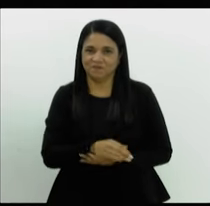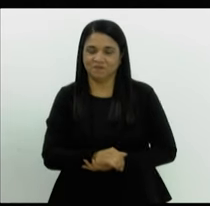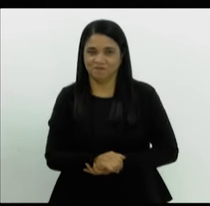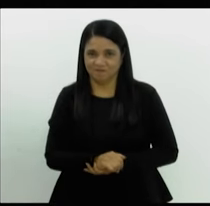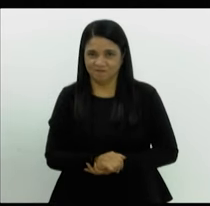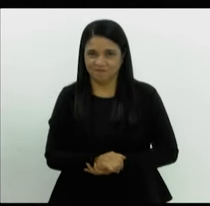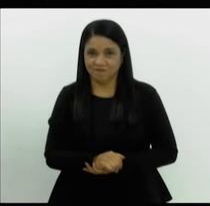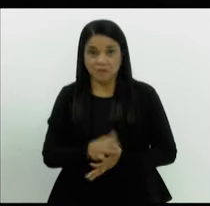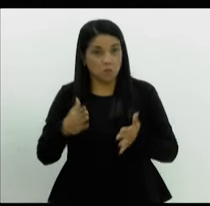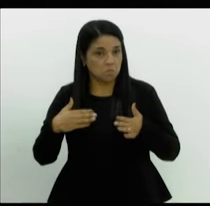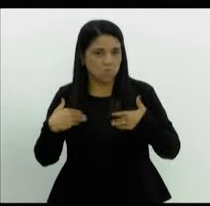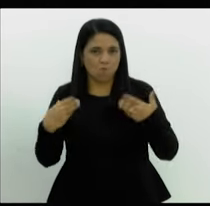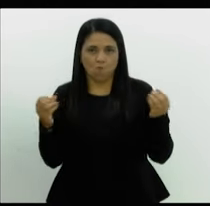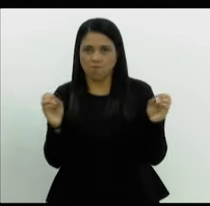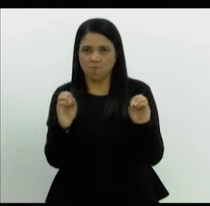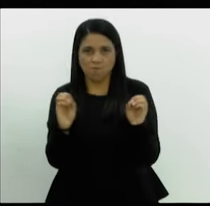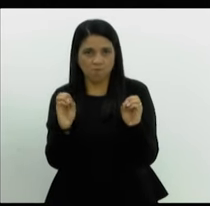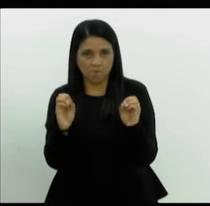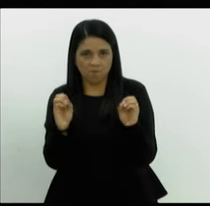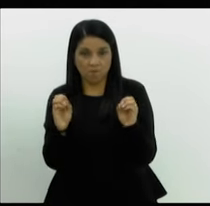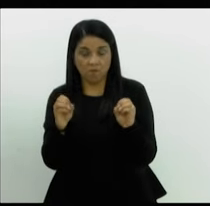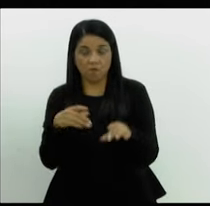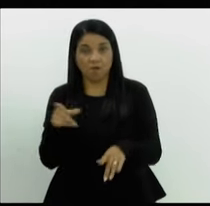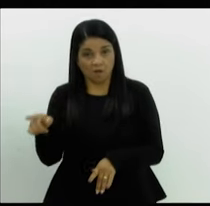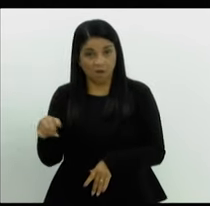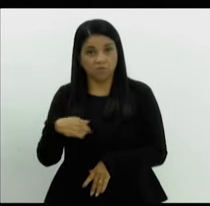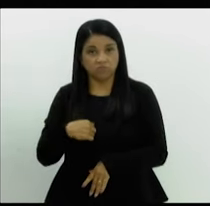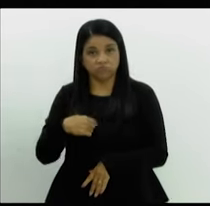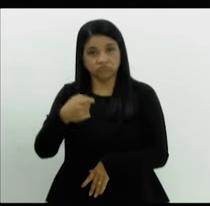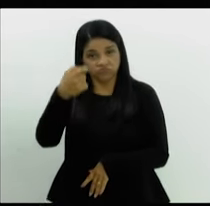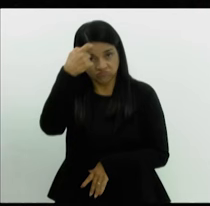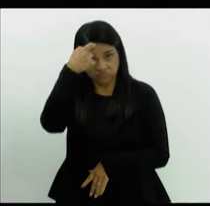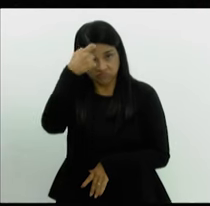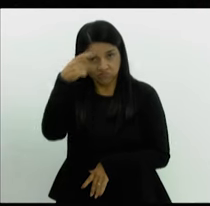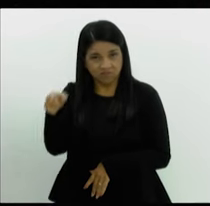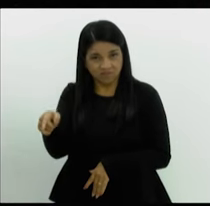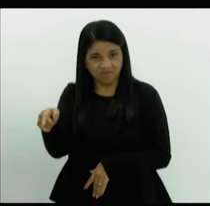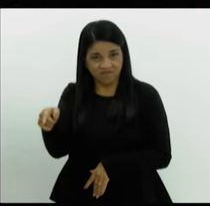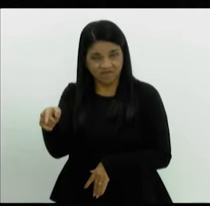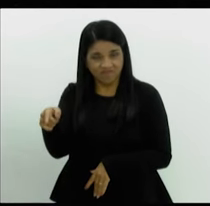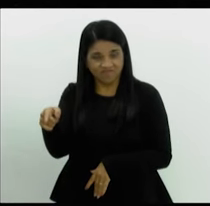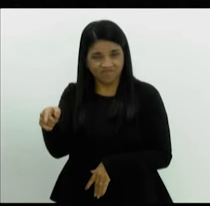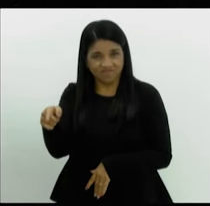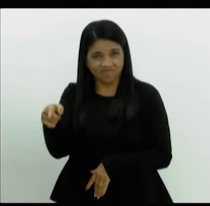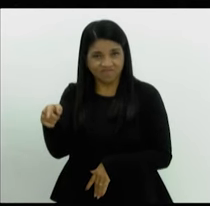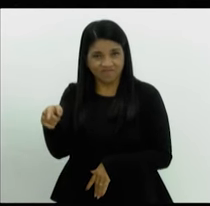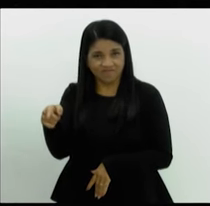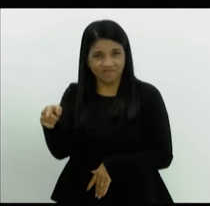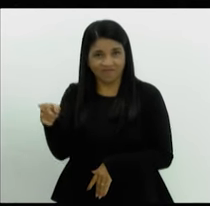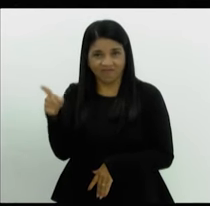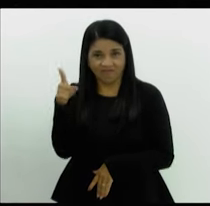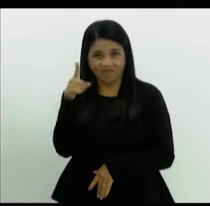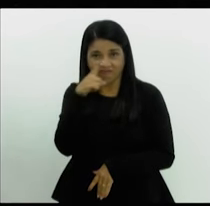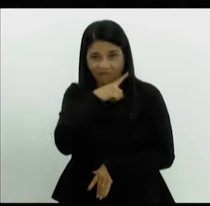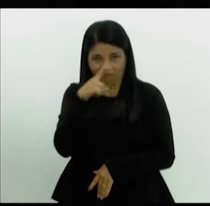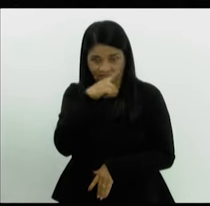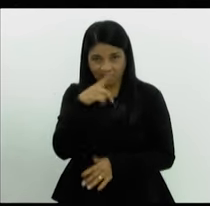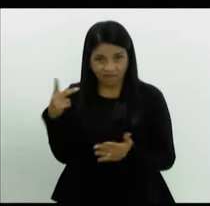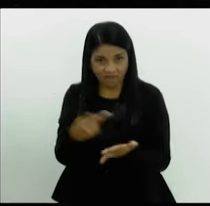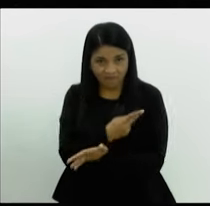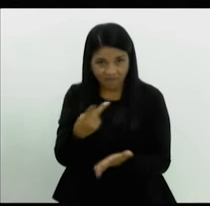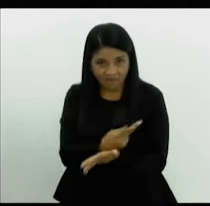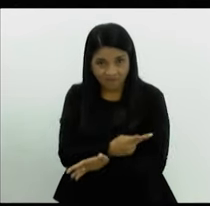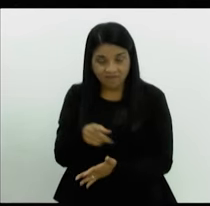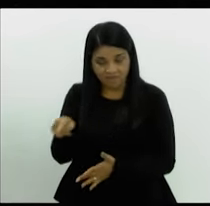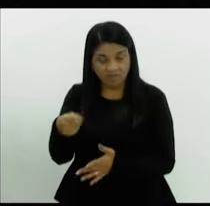não me espanta que com este raciocínio, para dizer o mínimo, tacanho, eles sejam os